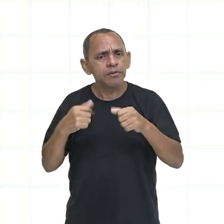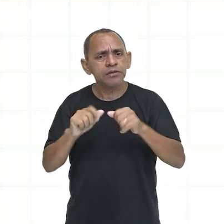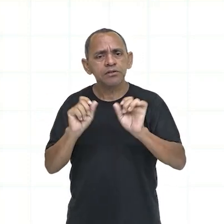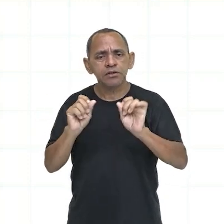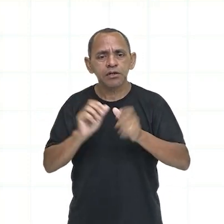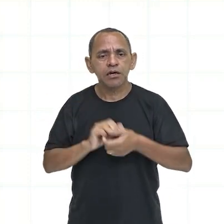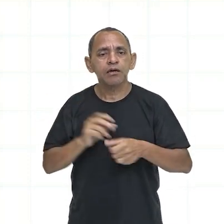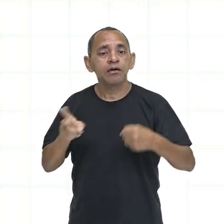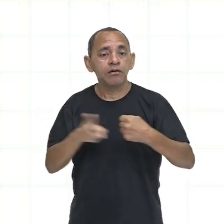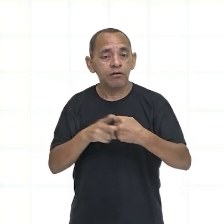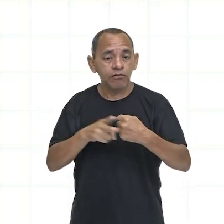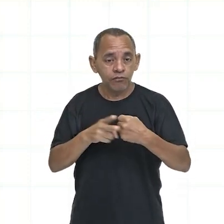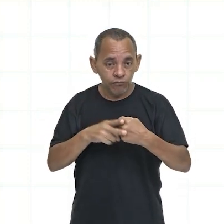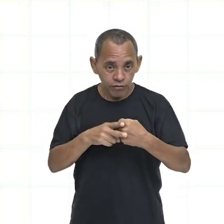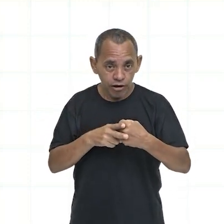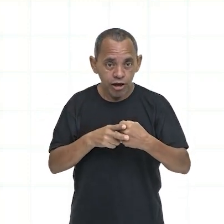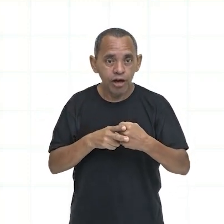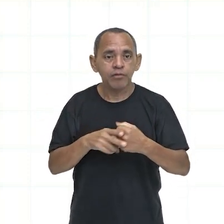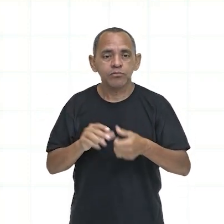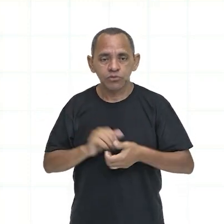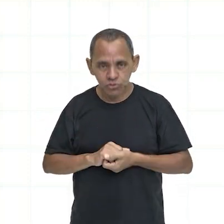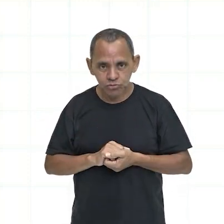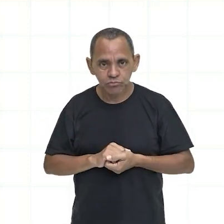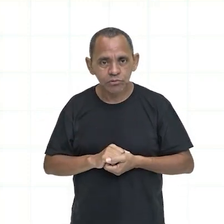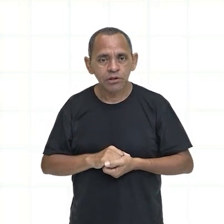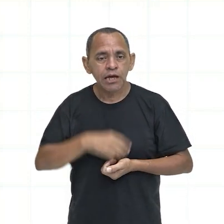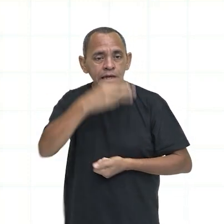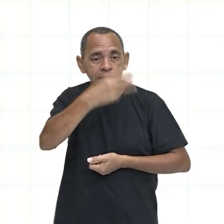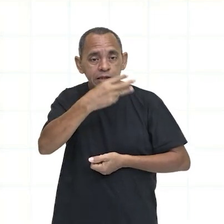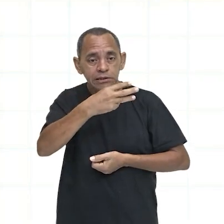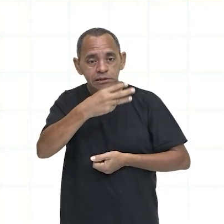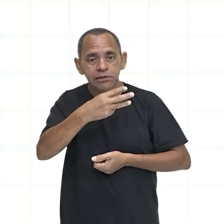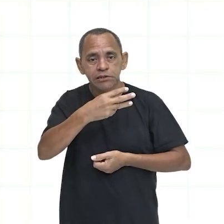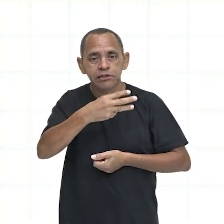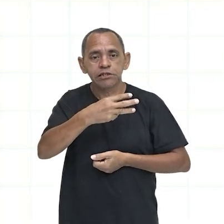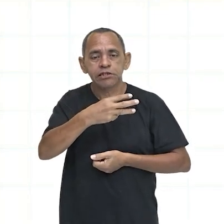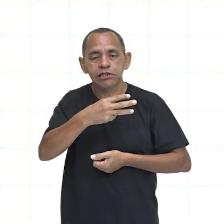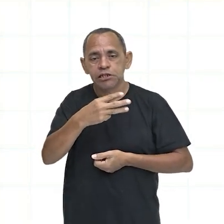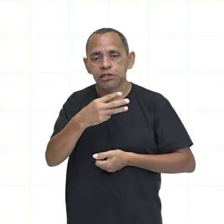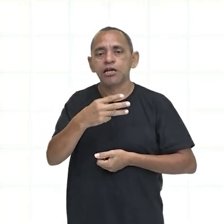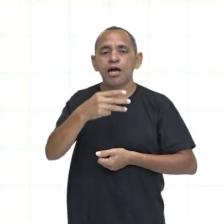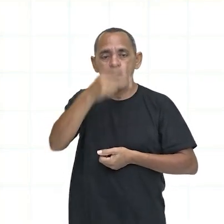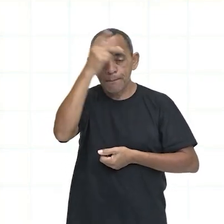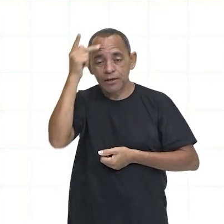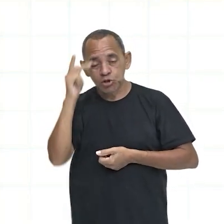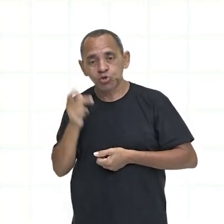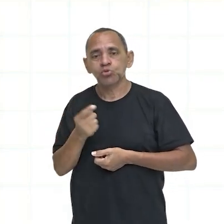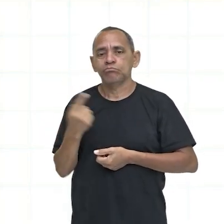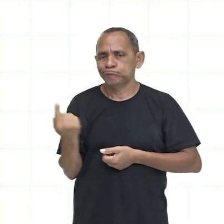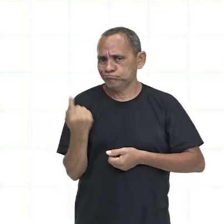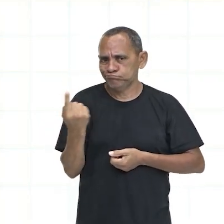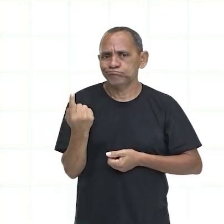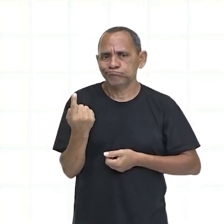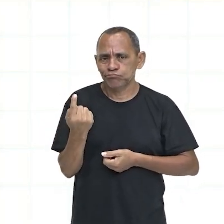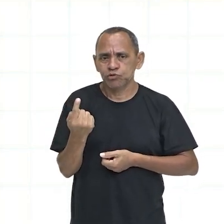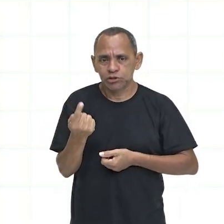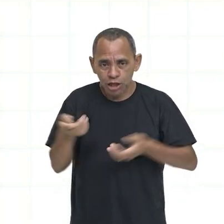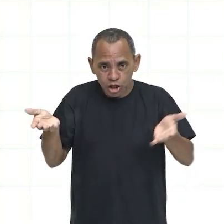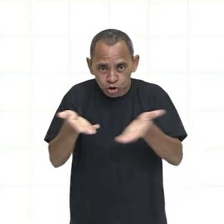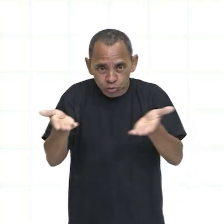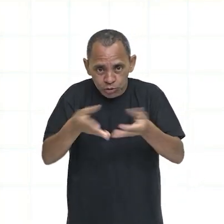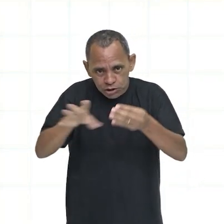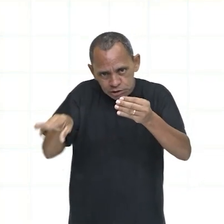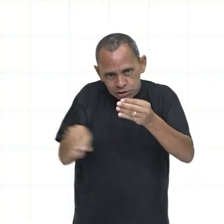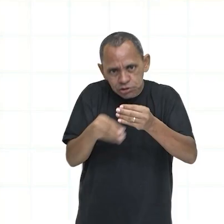diz verbos conjugados com terceira pessoa do singular no presente deve ser acrescido de S. Essa é a regra geral. A maioria